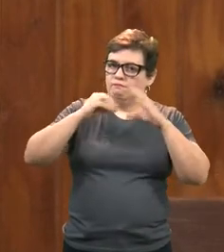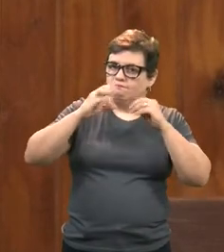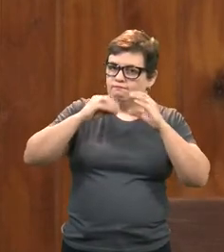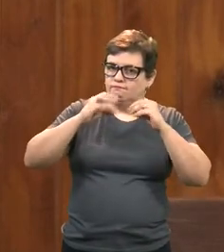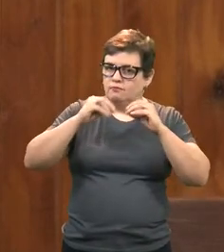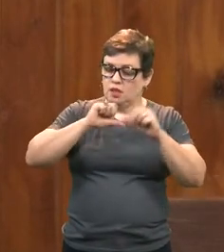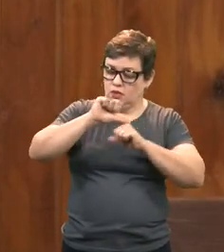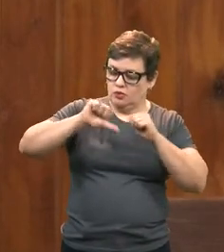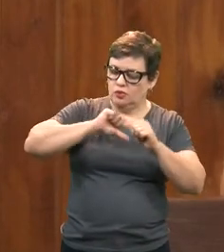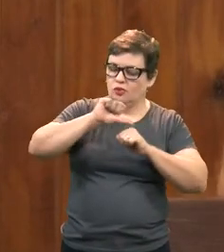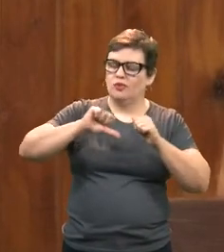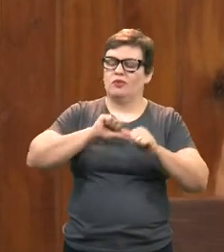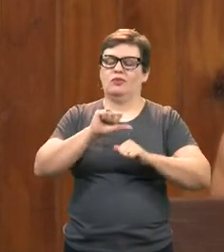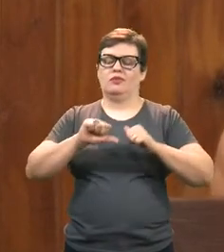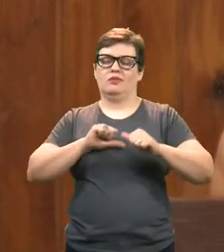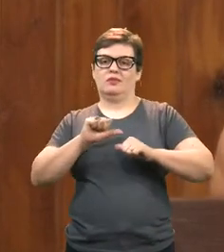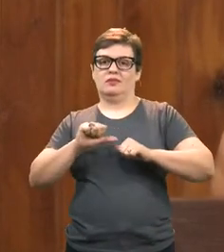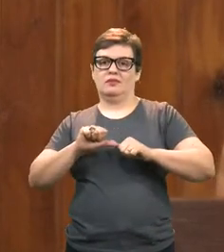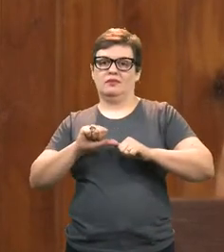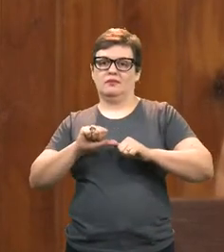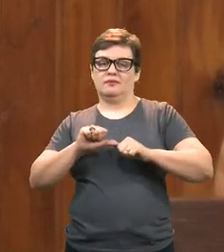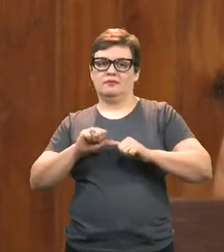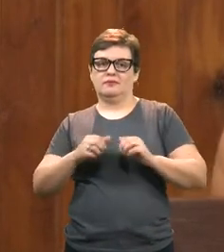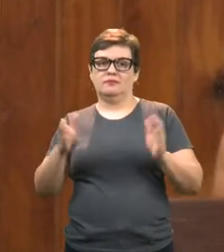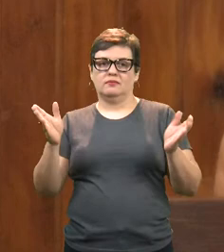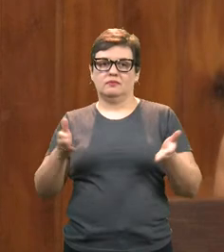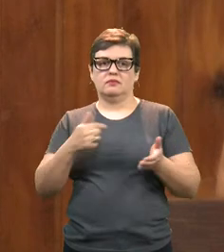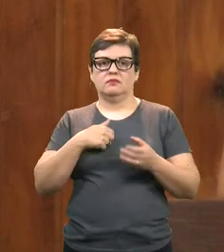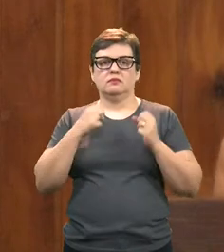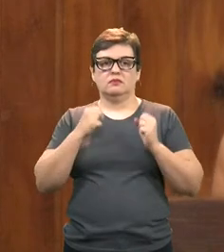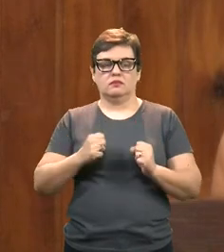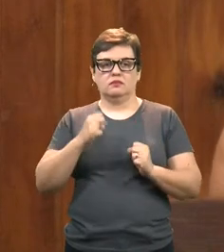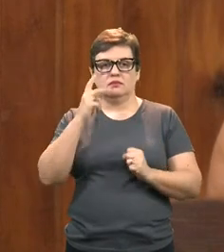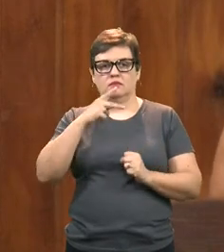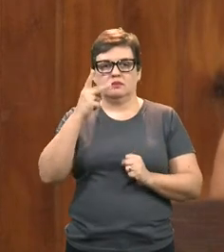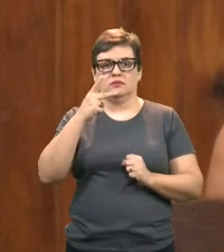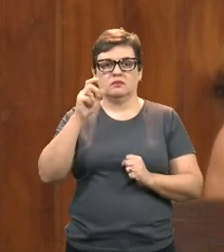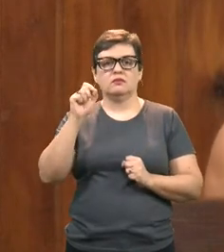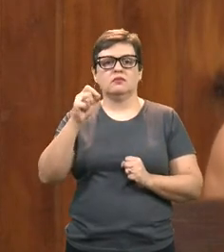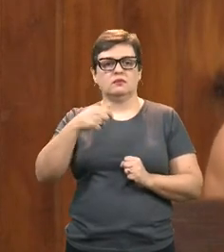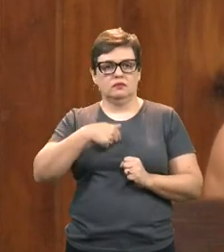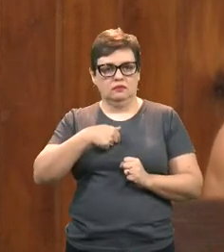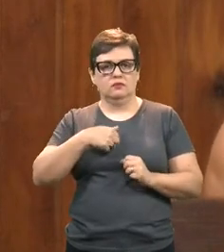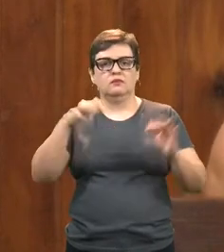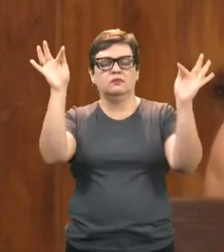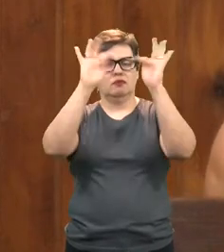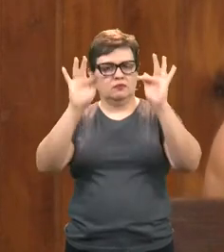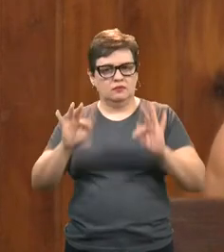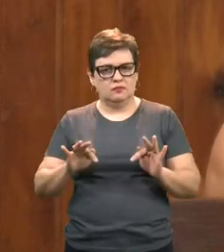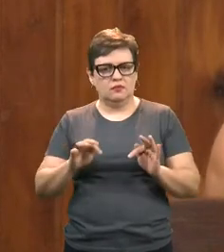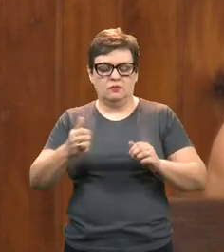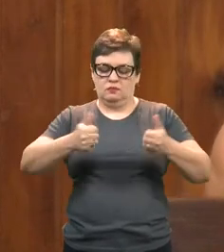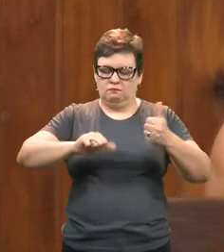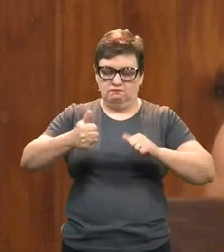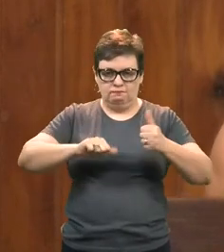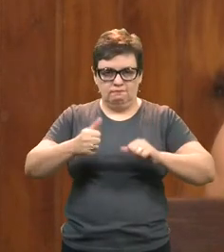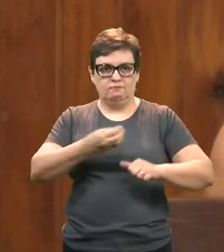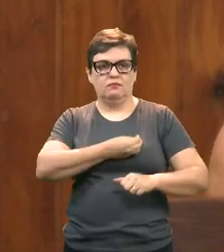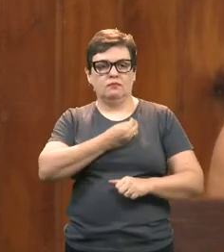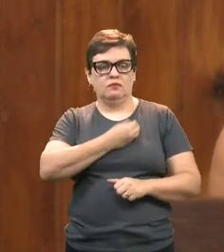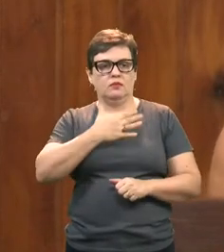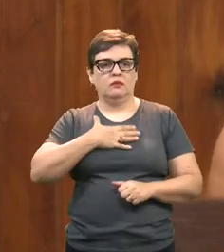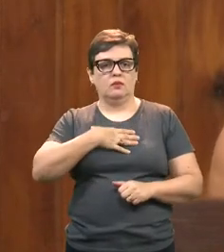nossas trocas, né? E hoje eu posso dizer que eu estou feliz com a qualidade de vida do